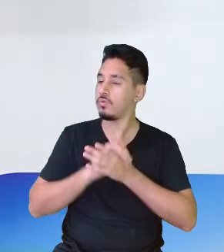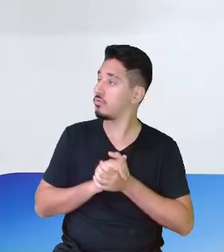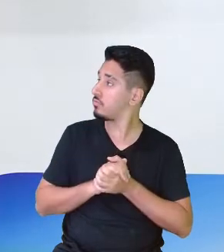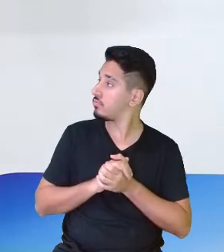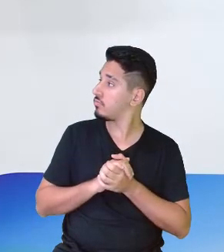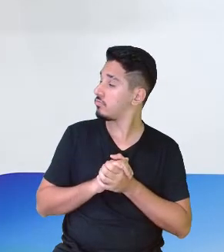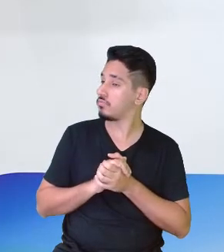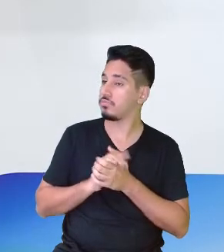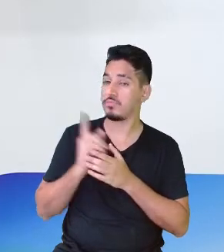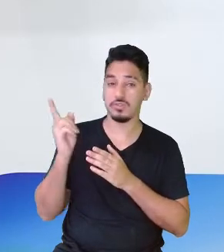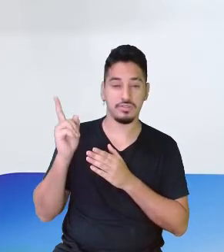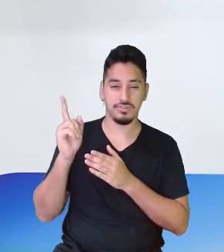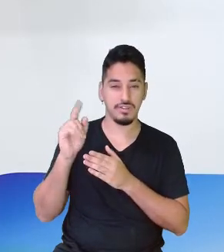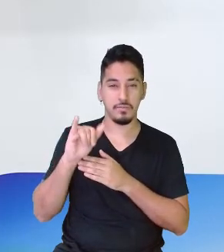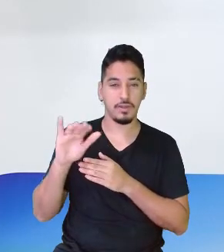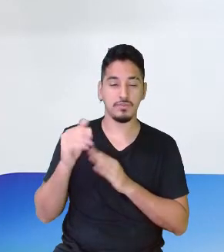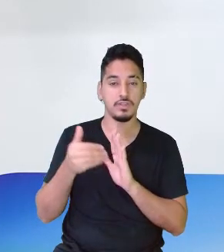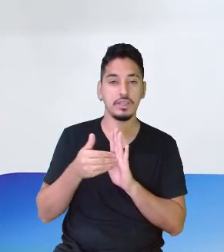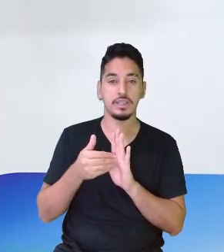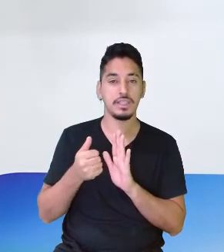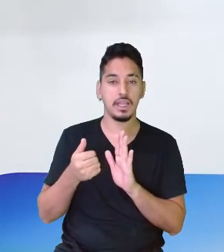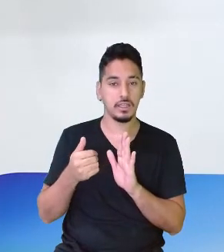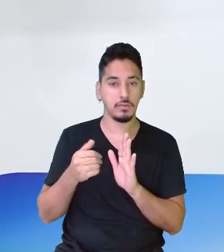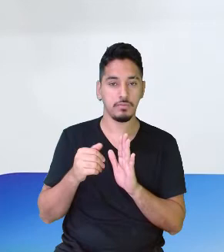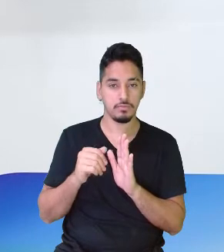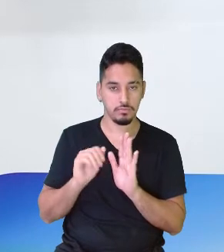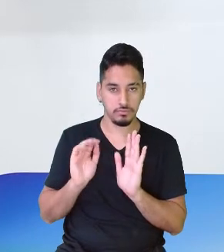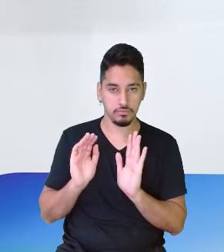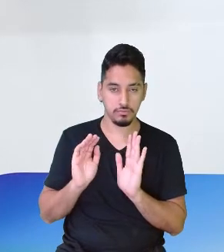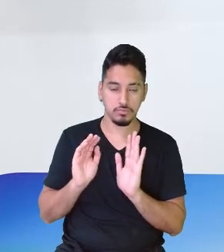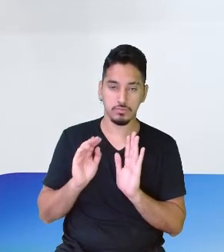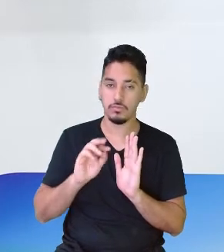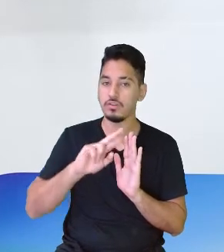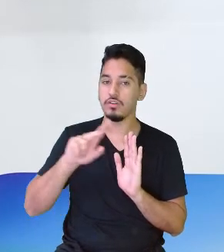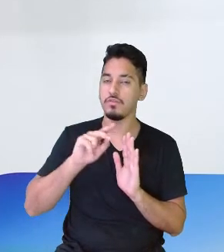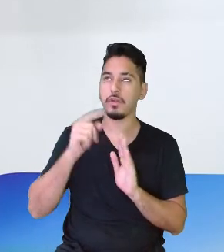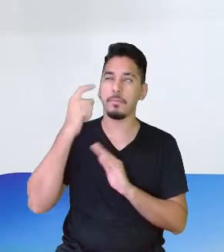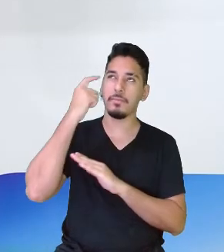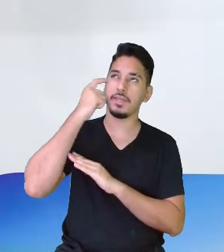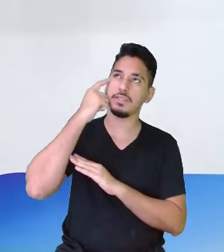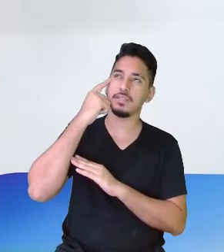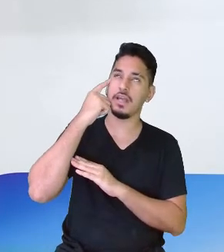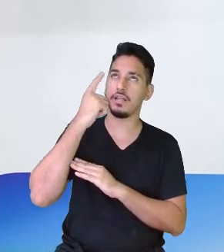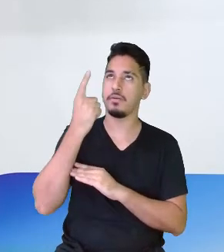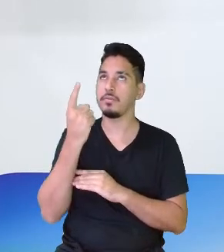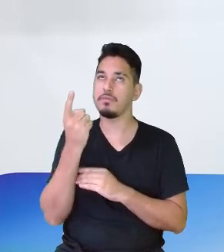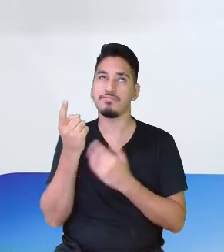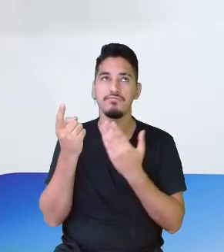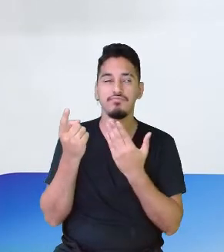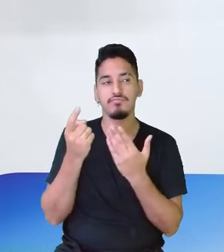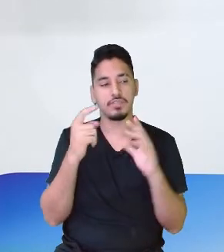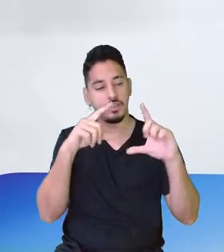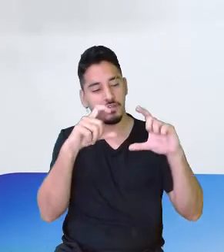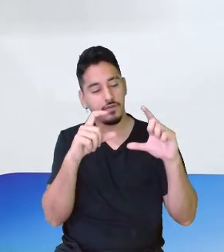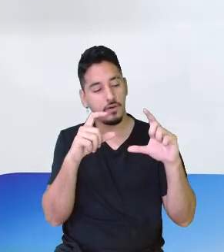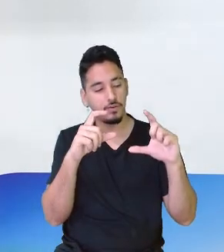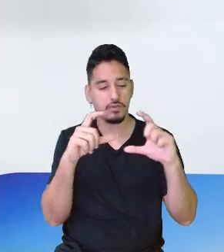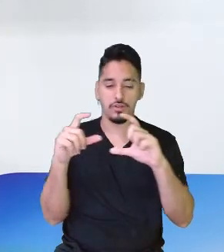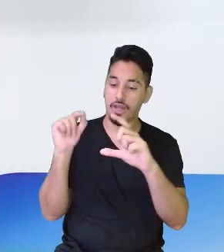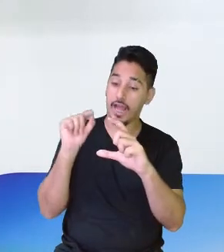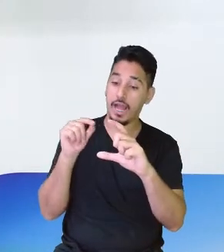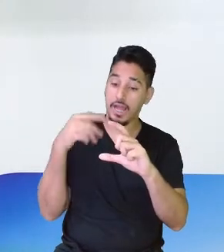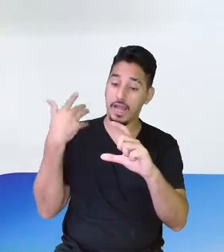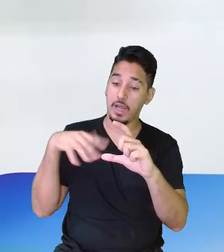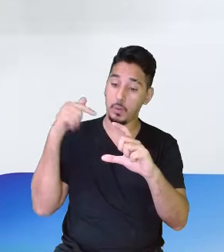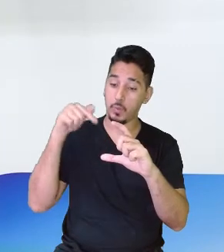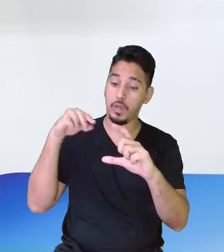elas não foram tiradas para esse contexto, não é isso? Elas não foram pensadas para virar um meme. Mas quando